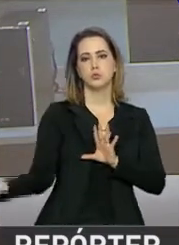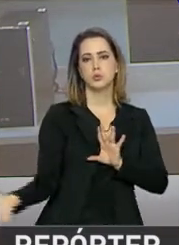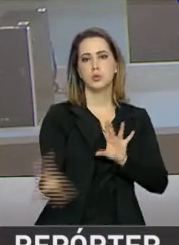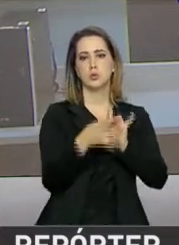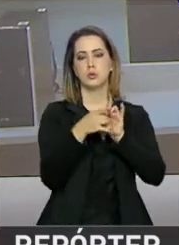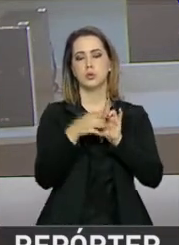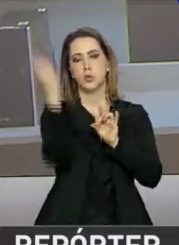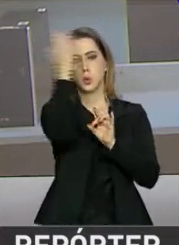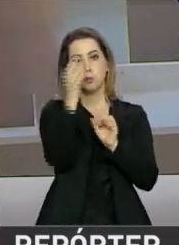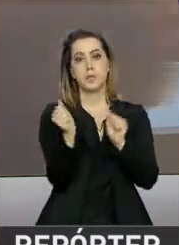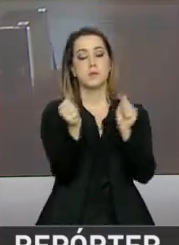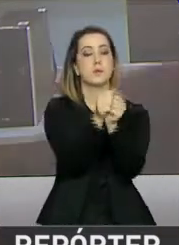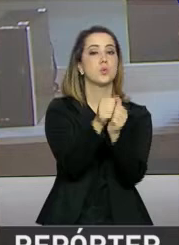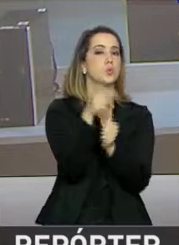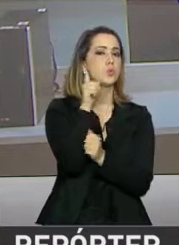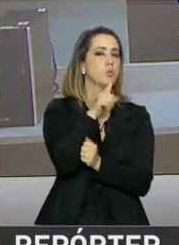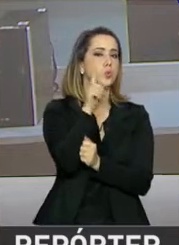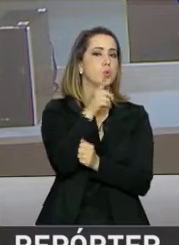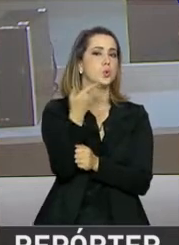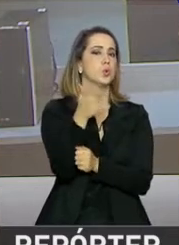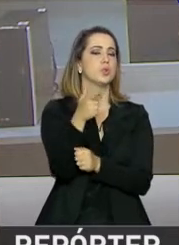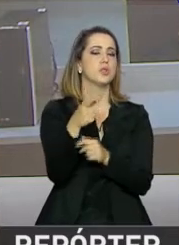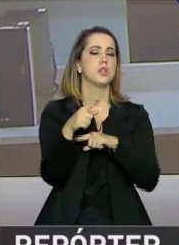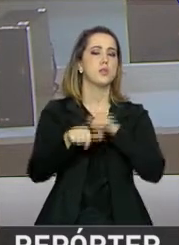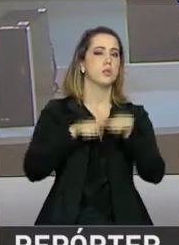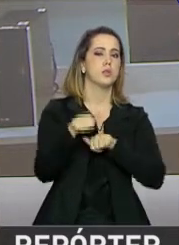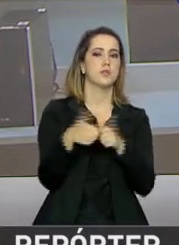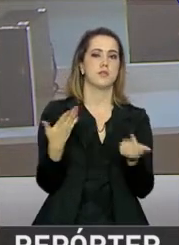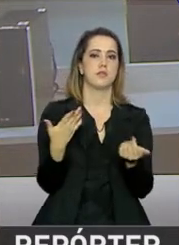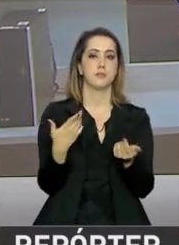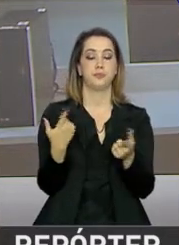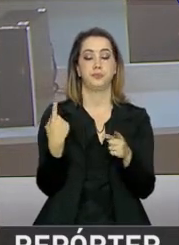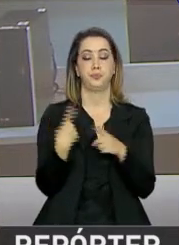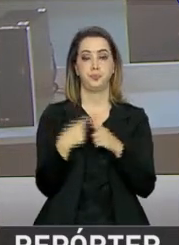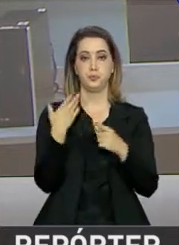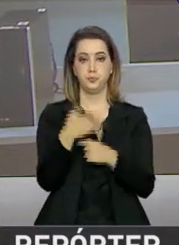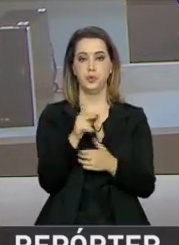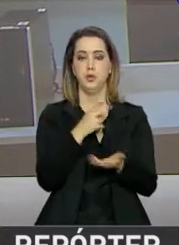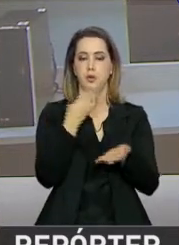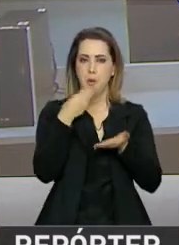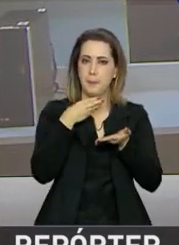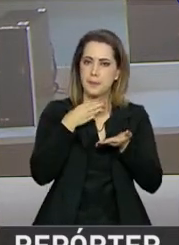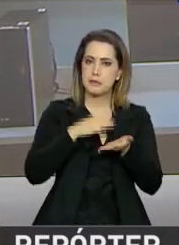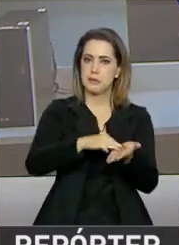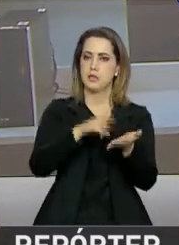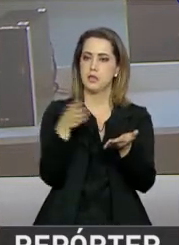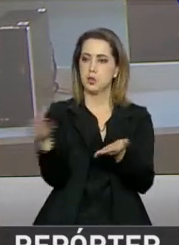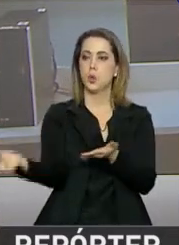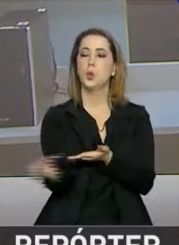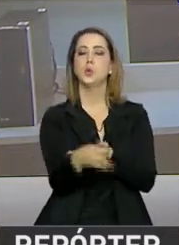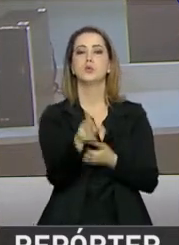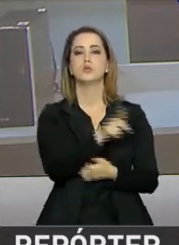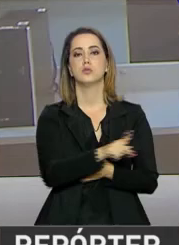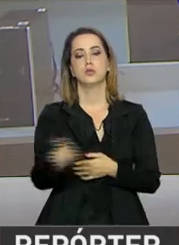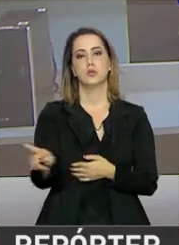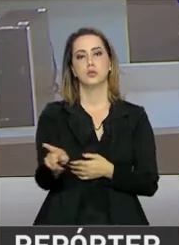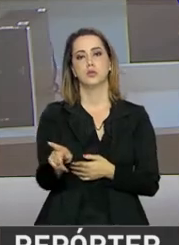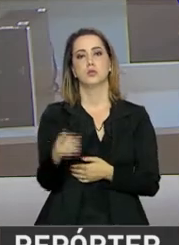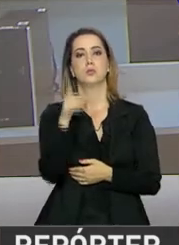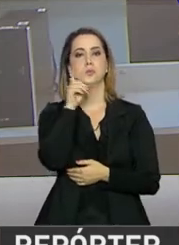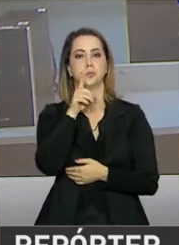os estados unidos não vai mudar com eleição de donald trump temer enviou uma mensagem ao presidente eleito norte